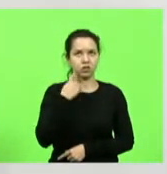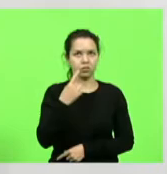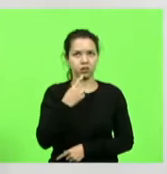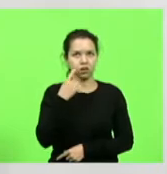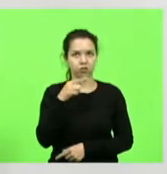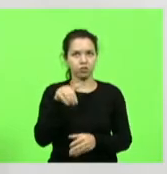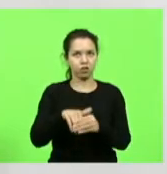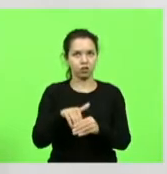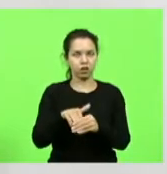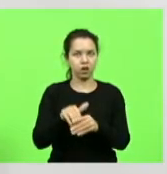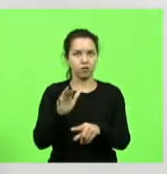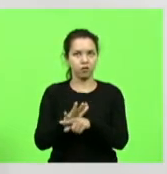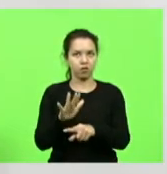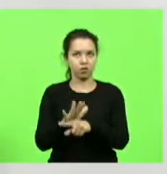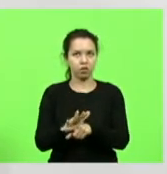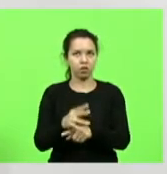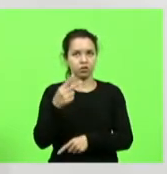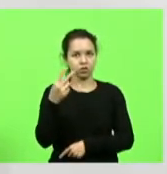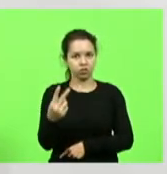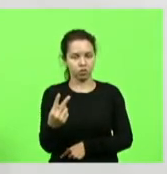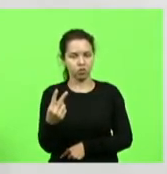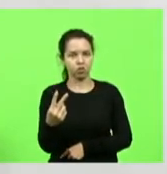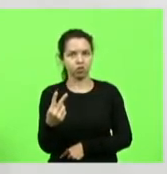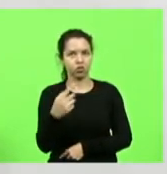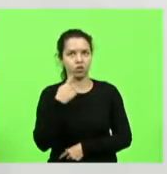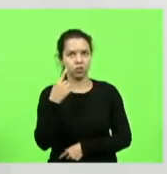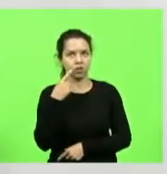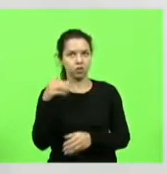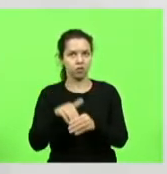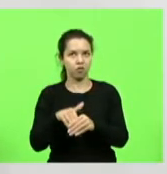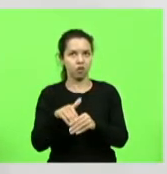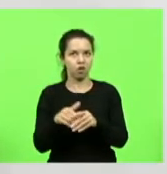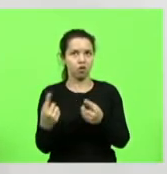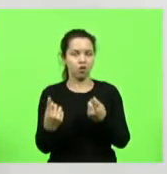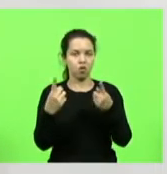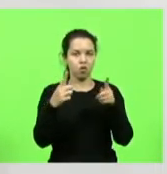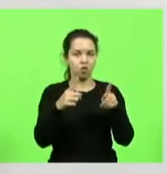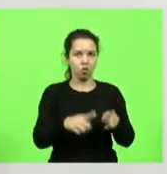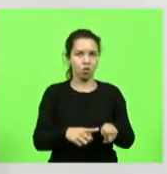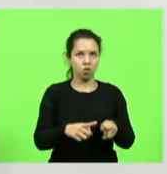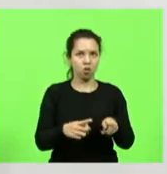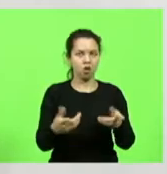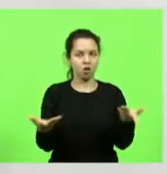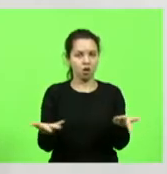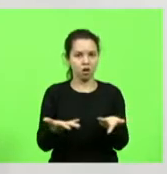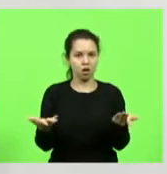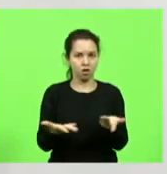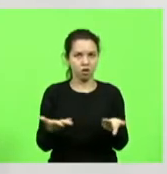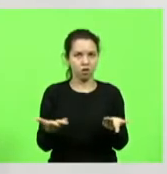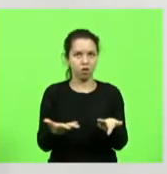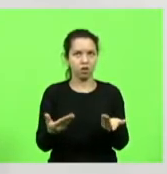a favor, e para os dois que votaram contra, de estarem tendo que ouvir